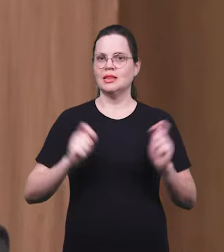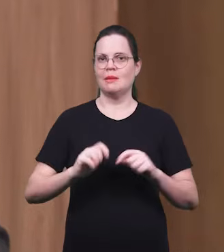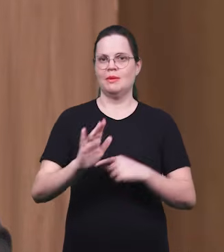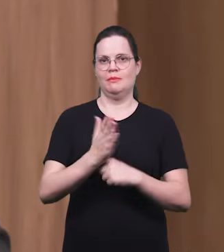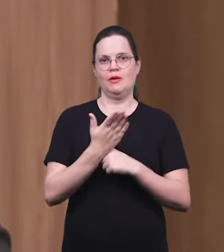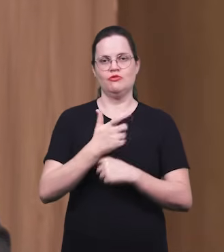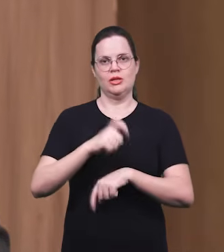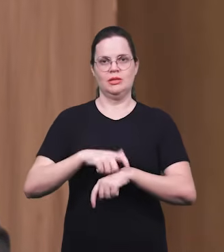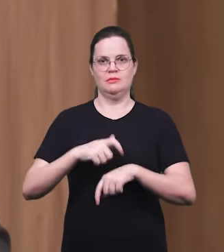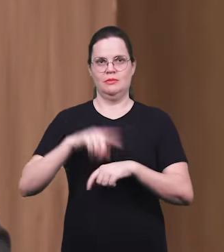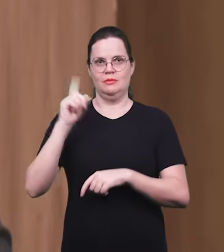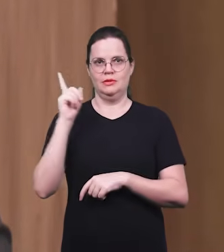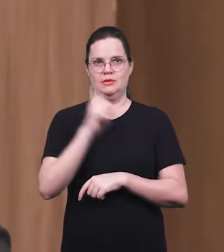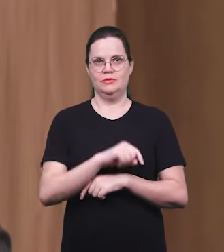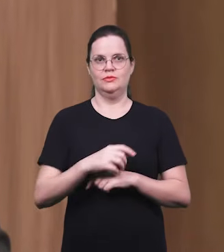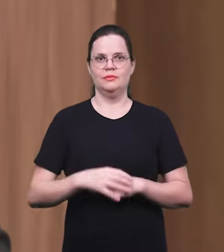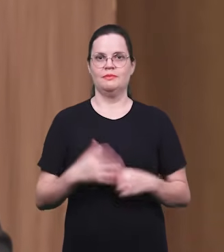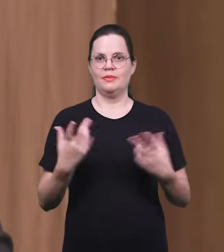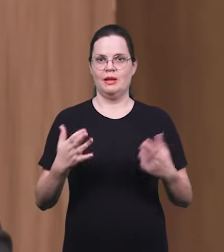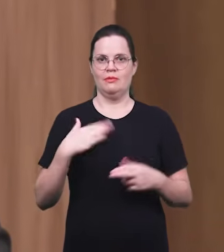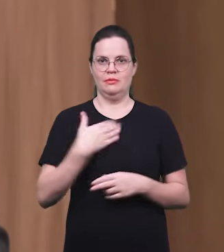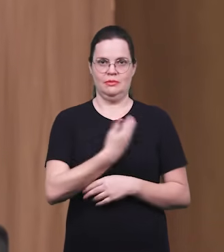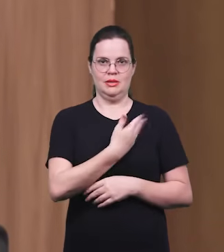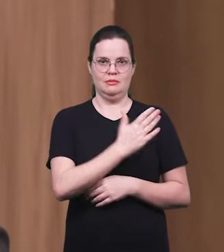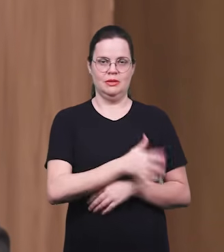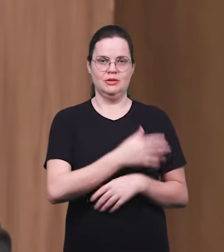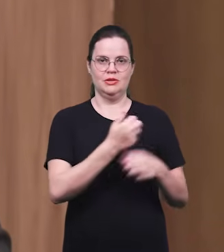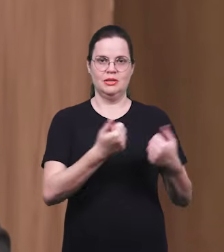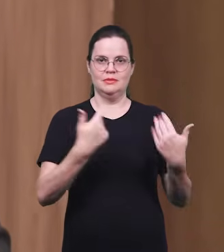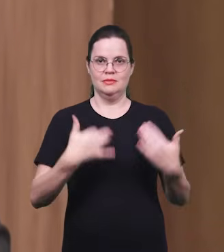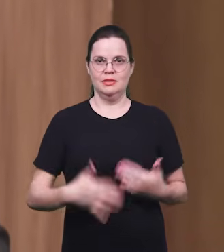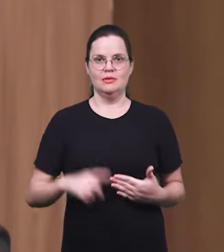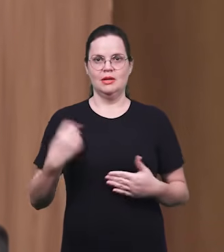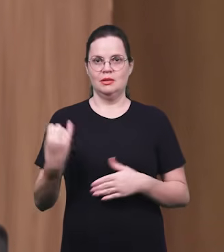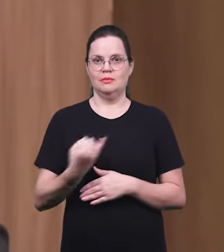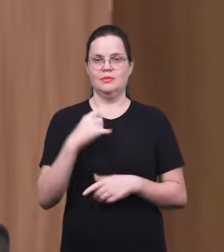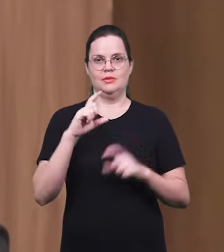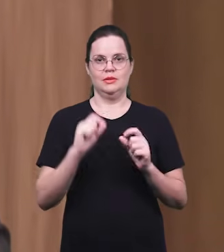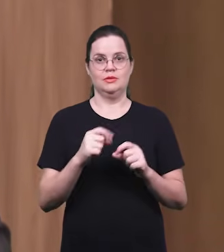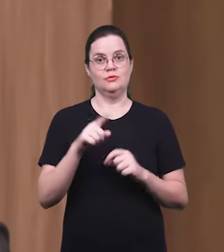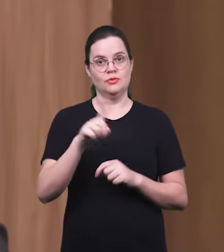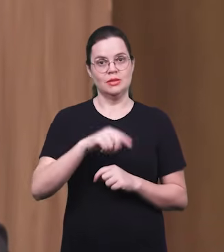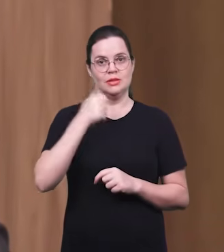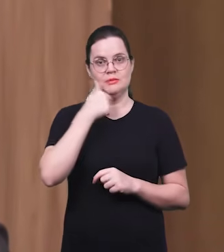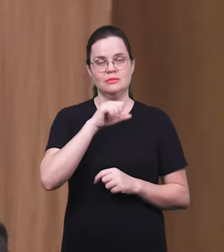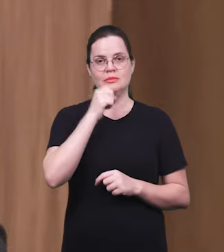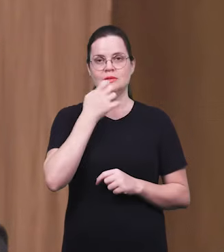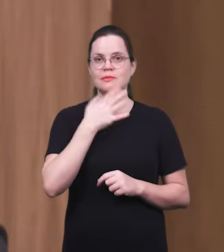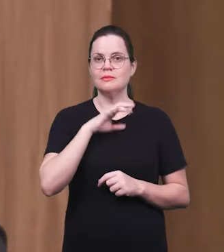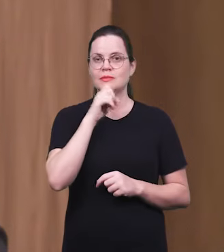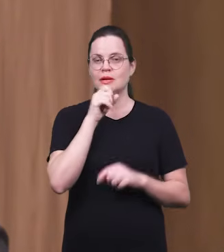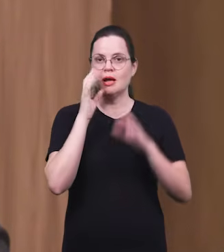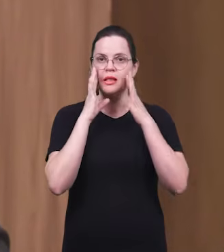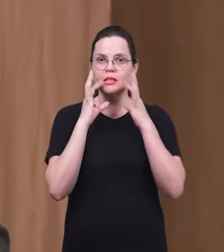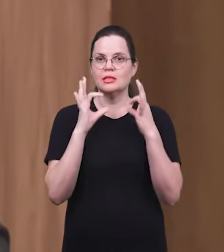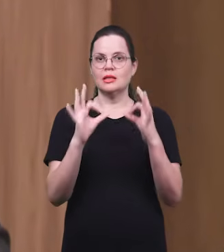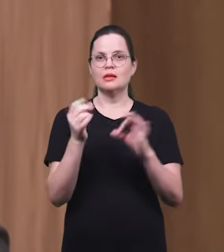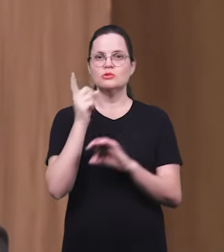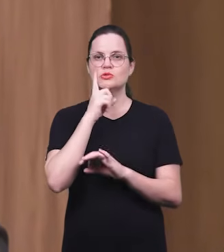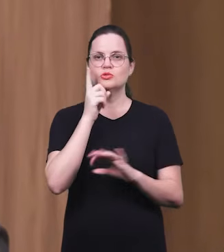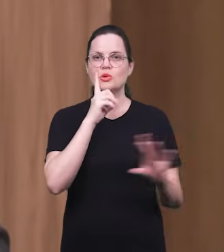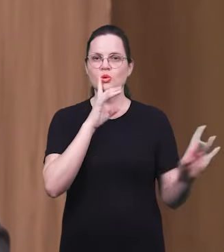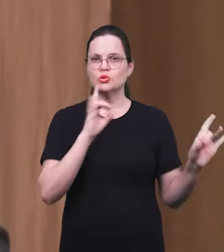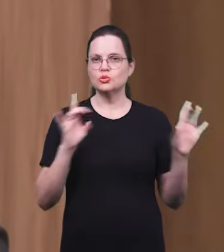pode contar nesses momentos. Como todas as minhas colegas já falaram, é importante pais estarem atentos